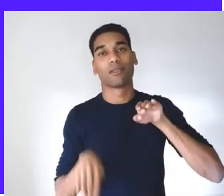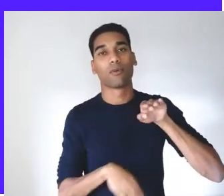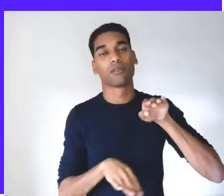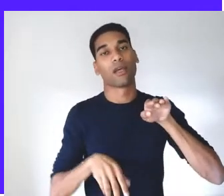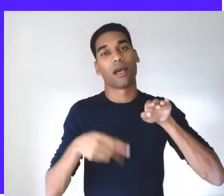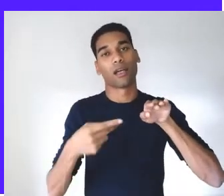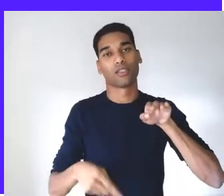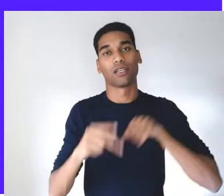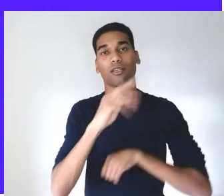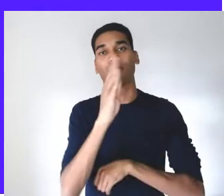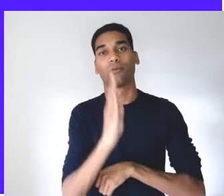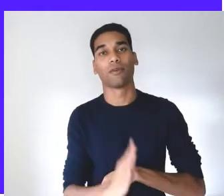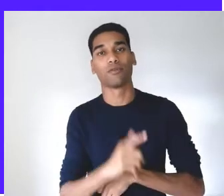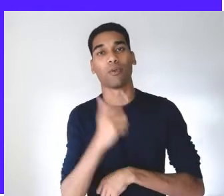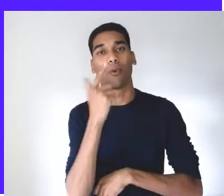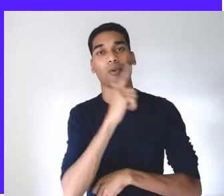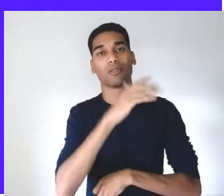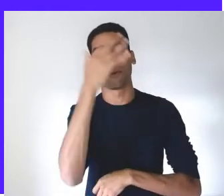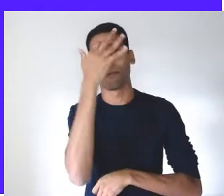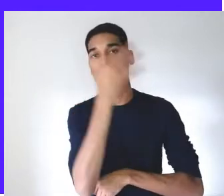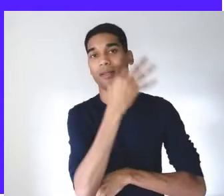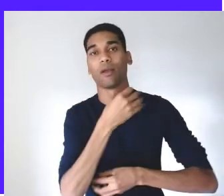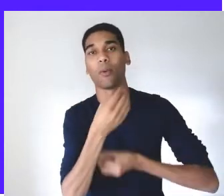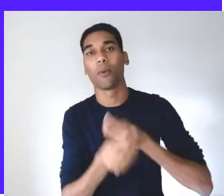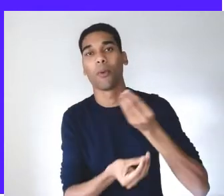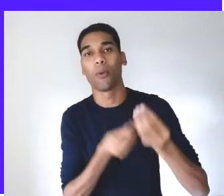Tá, é bom ponto.